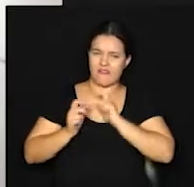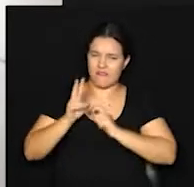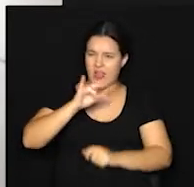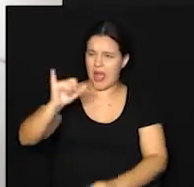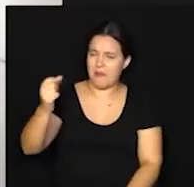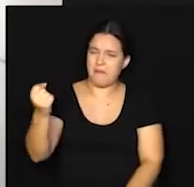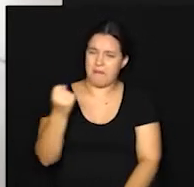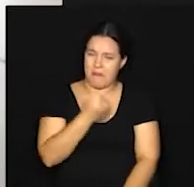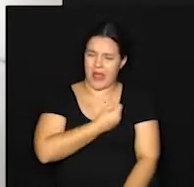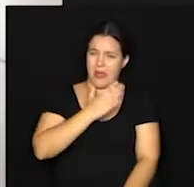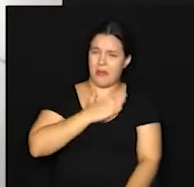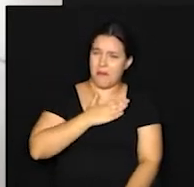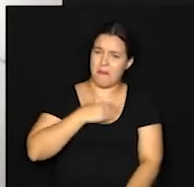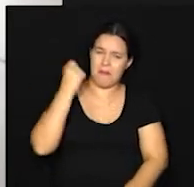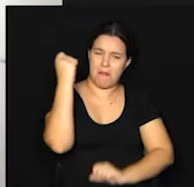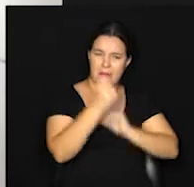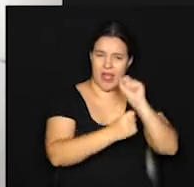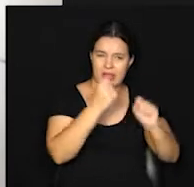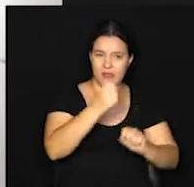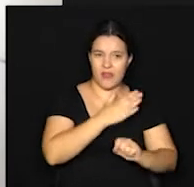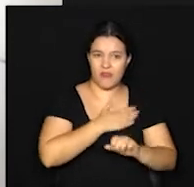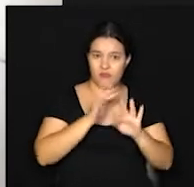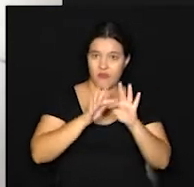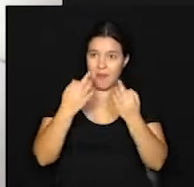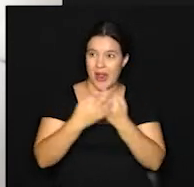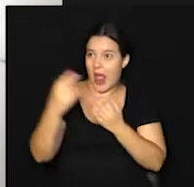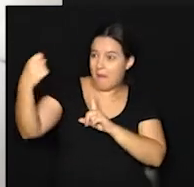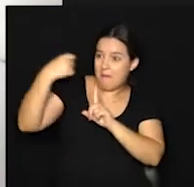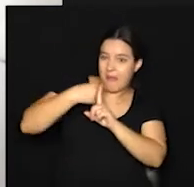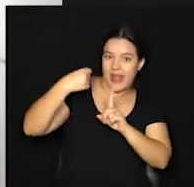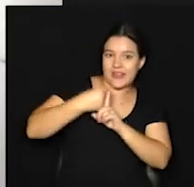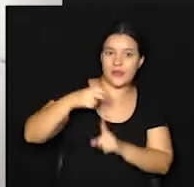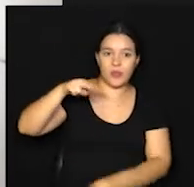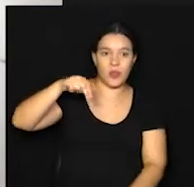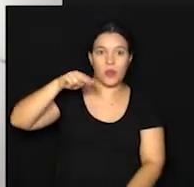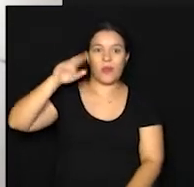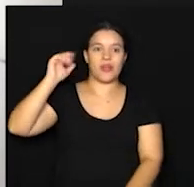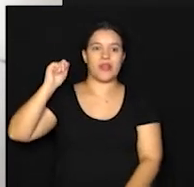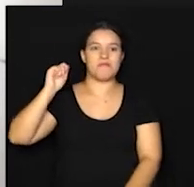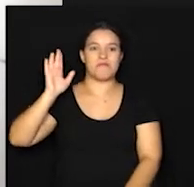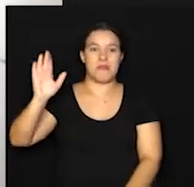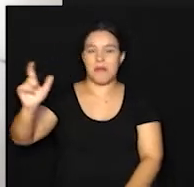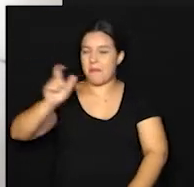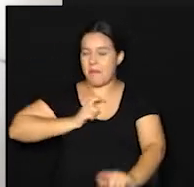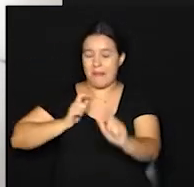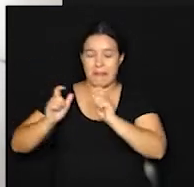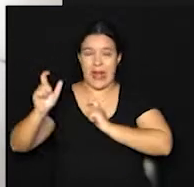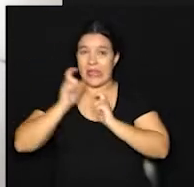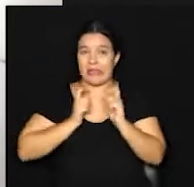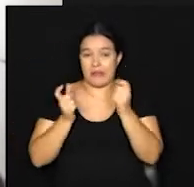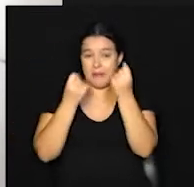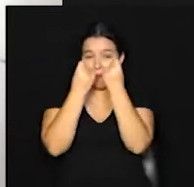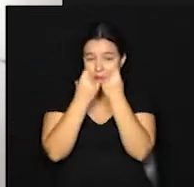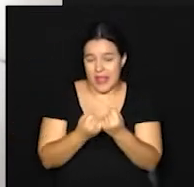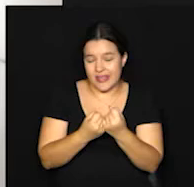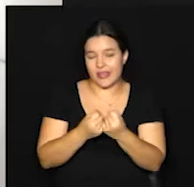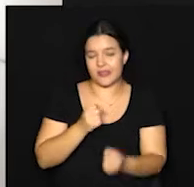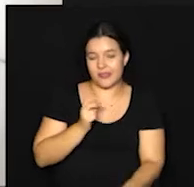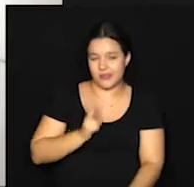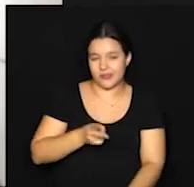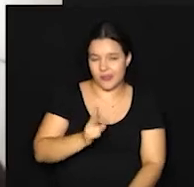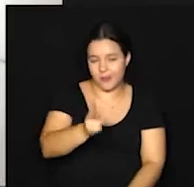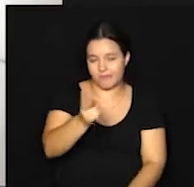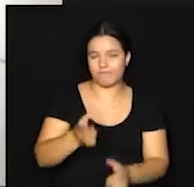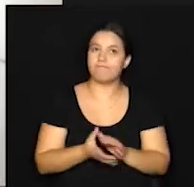foi ameaçada de morte. Ele nunca me bateu, mas eu recebi ameaça constante. Então, uma pessoa que